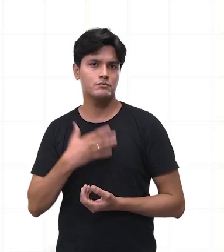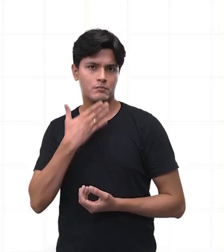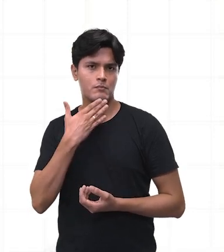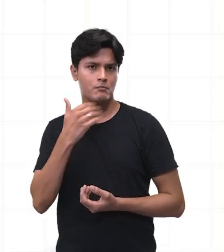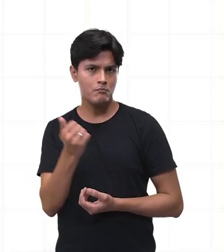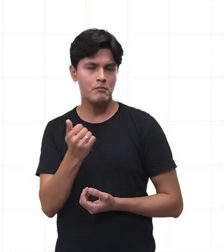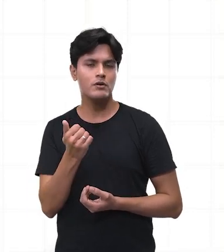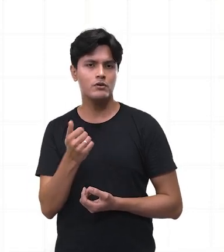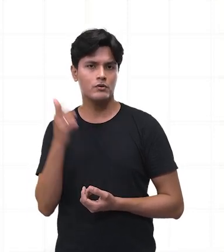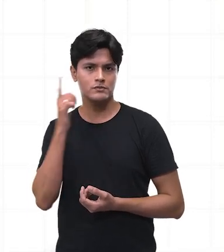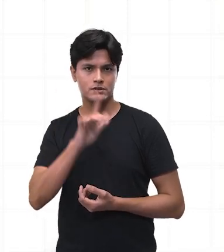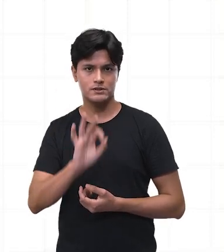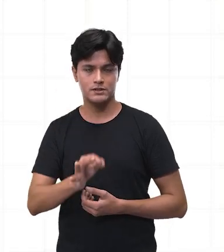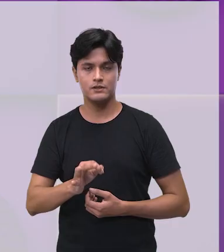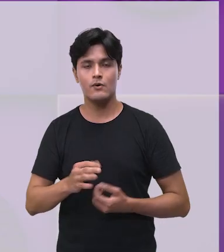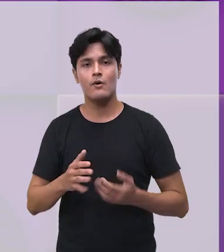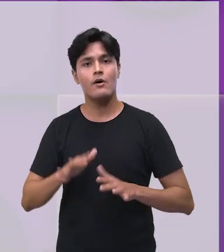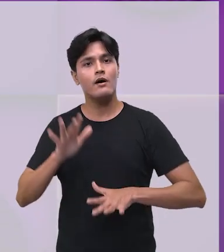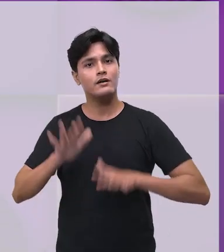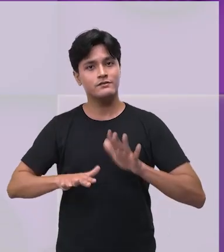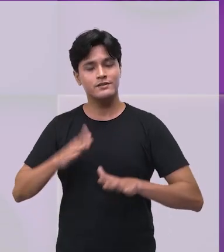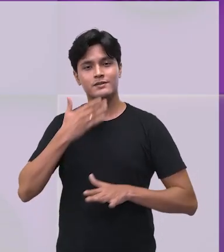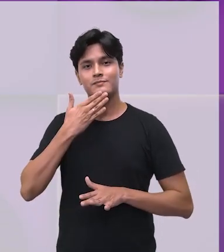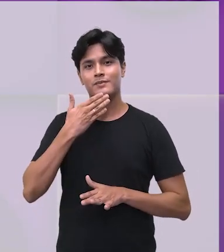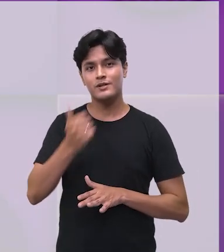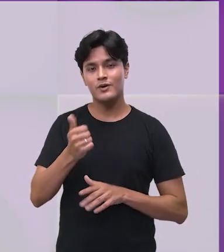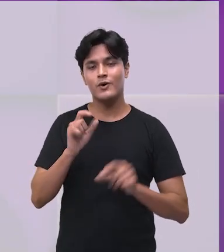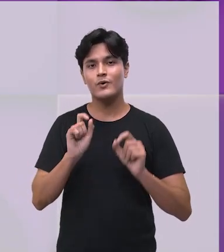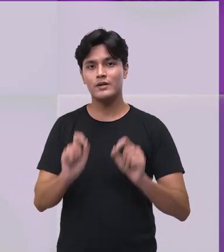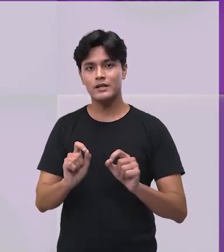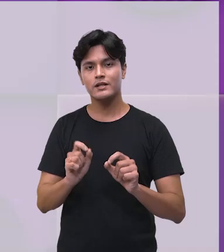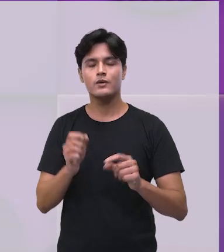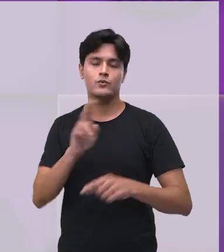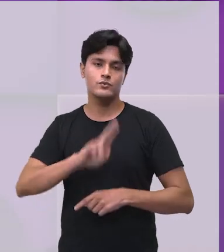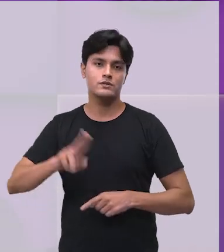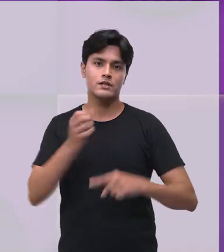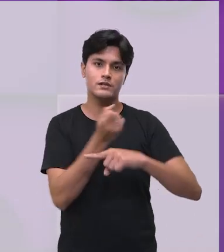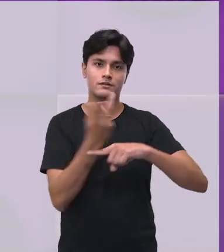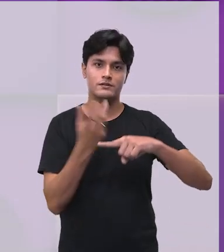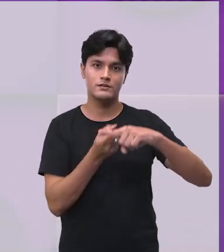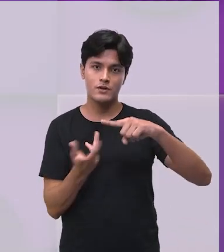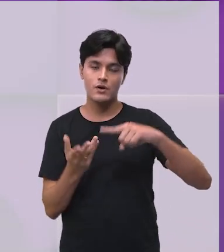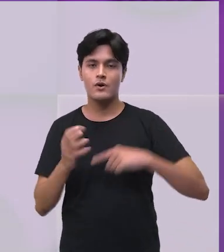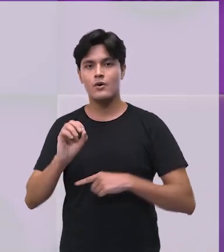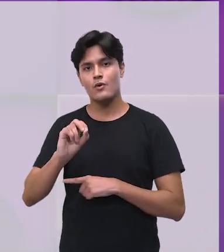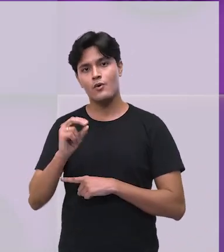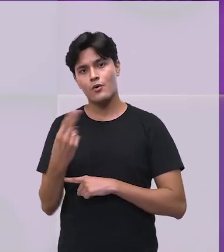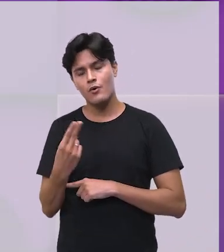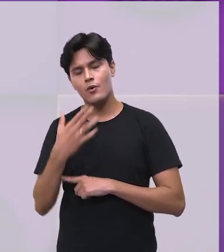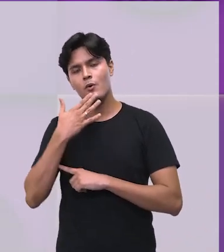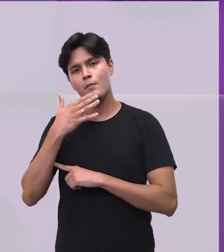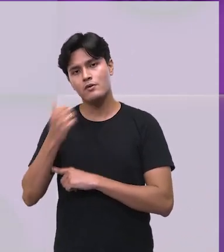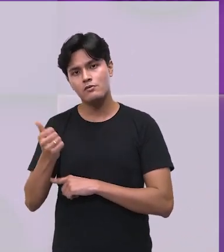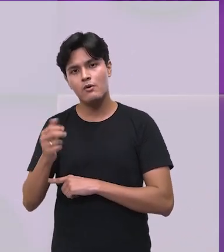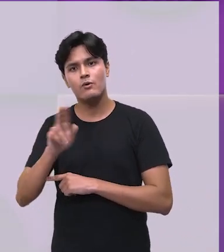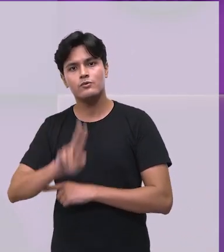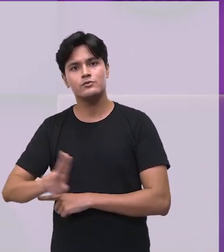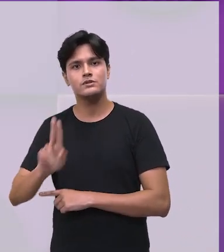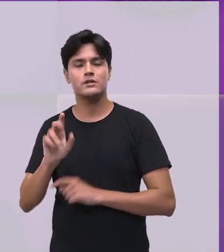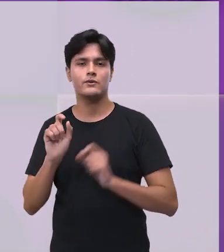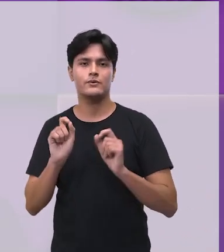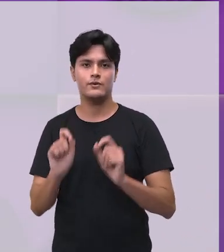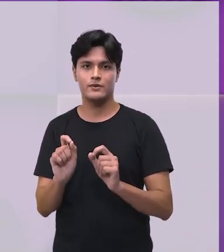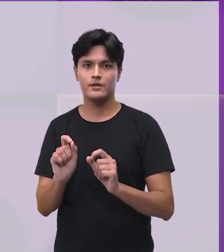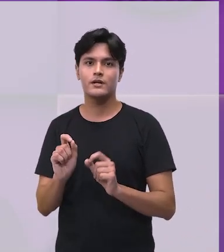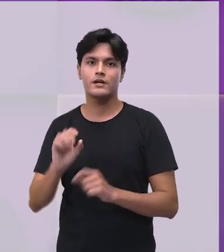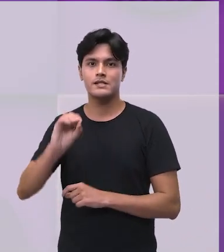gente trabalhar. Às vezes vai ser melhor a gente trabalhar com uma fração, ou às vezes será melhor a gente trabalhar com um